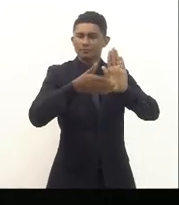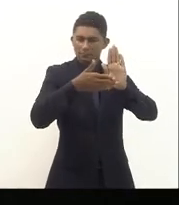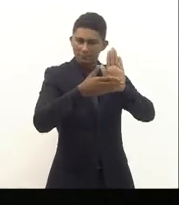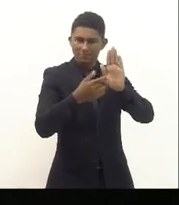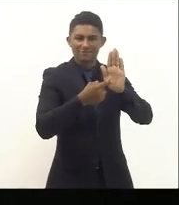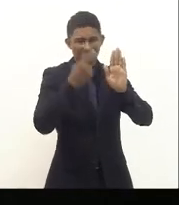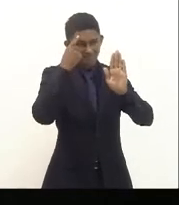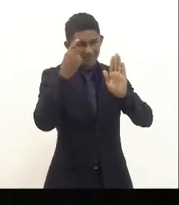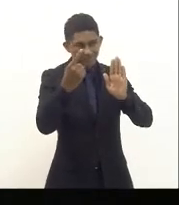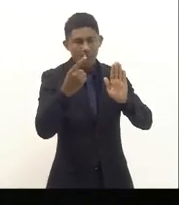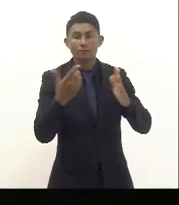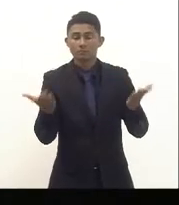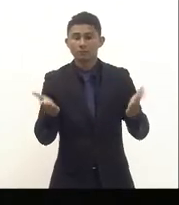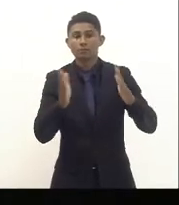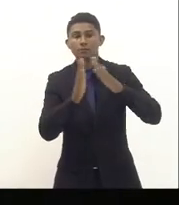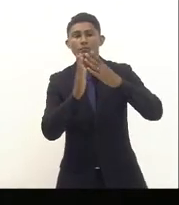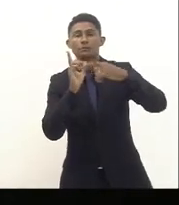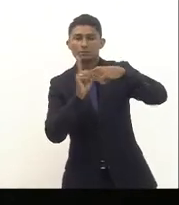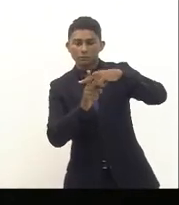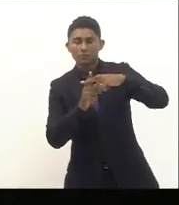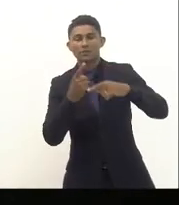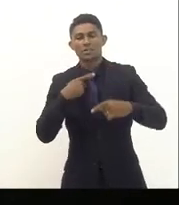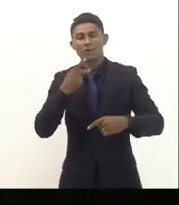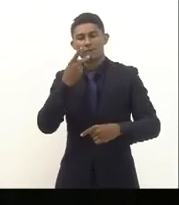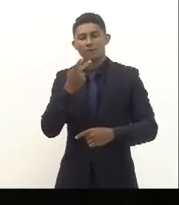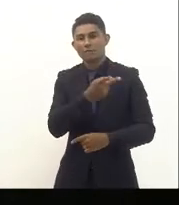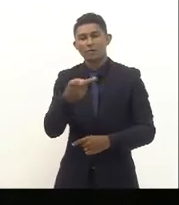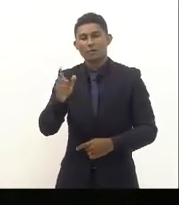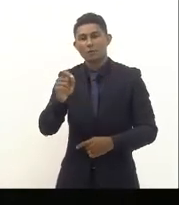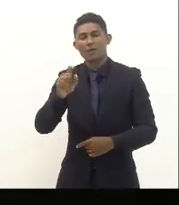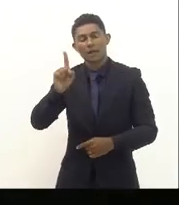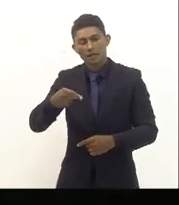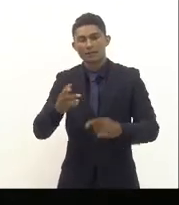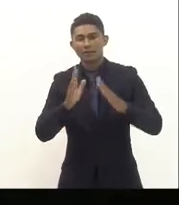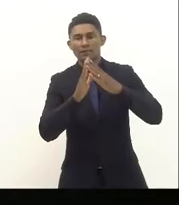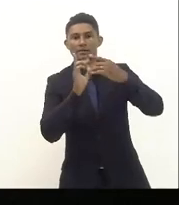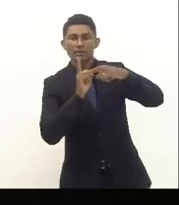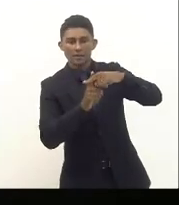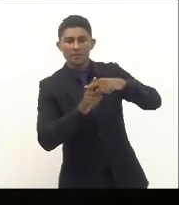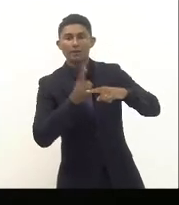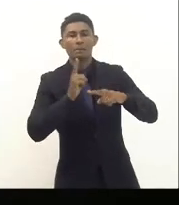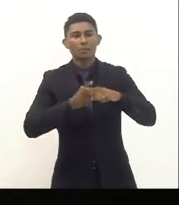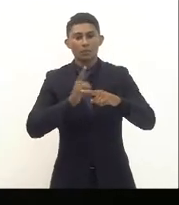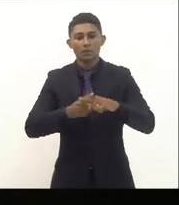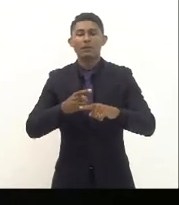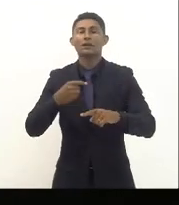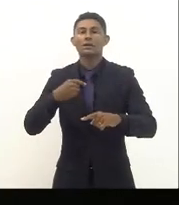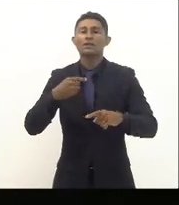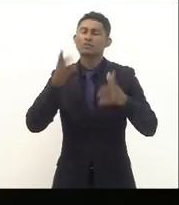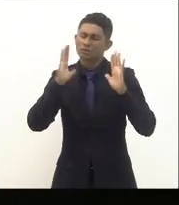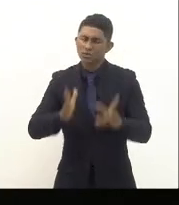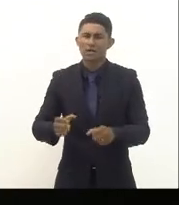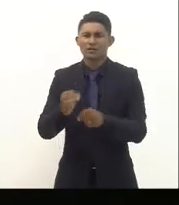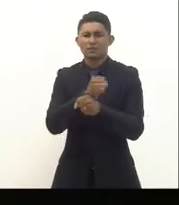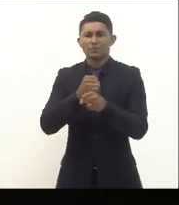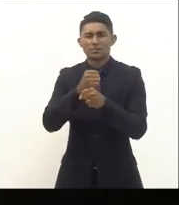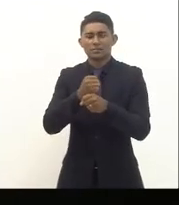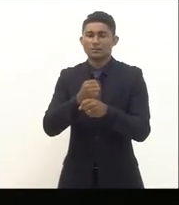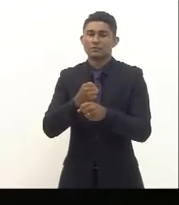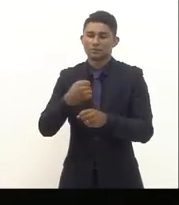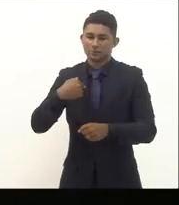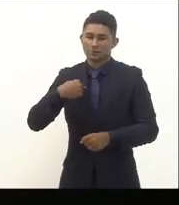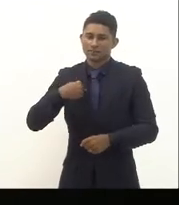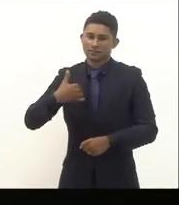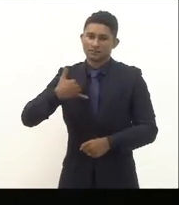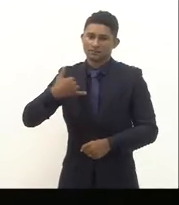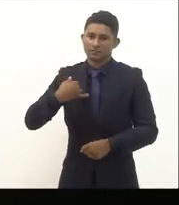aqui a igreja eu vou falar aqui da igreja especificamente porque eu tenho 47 anos de idade